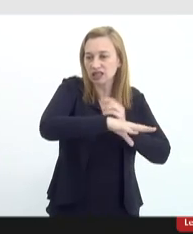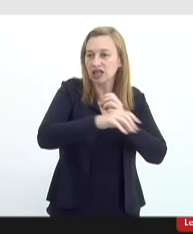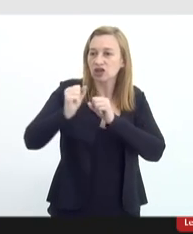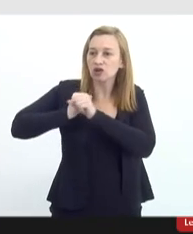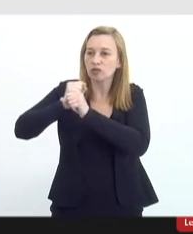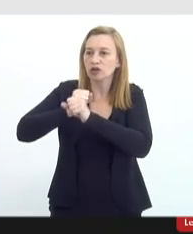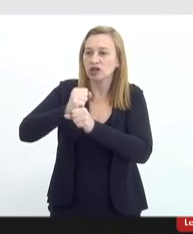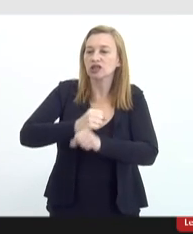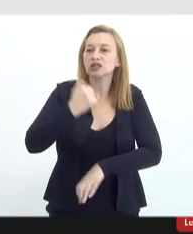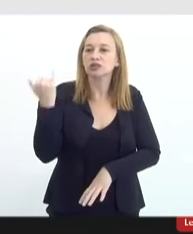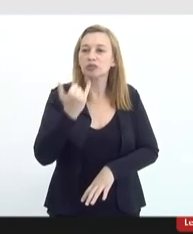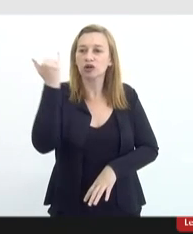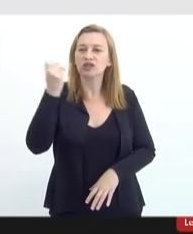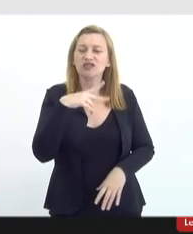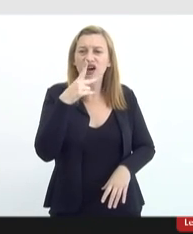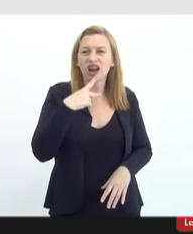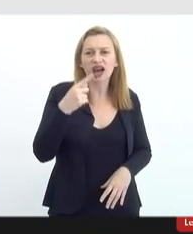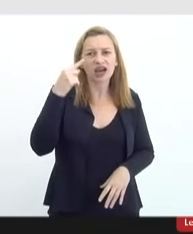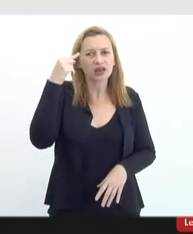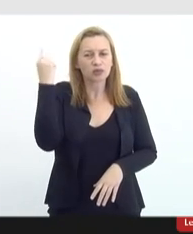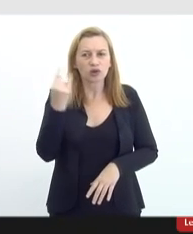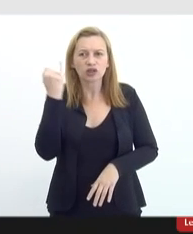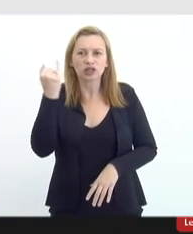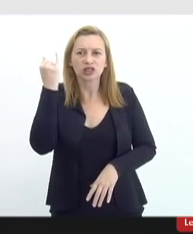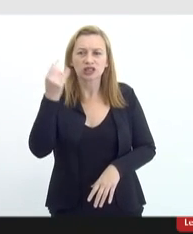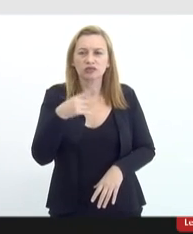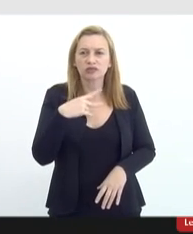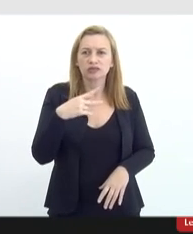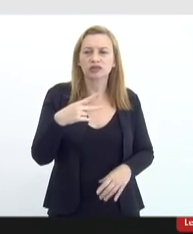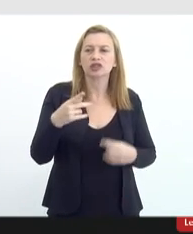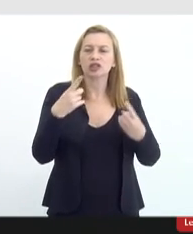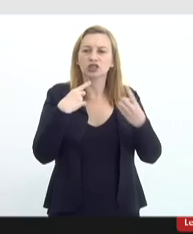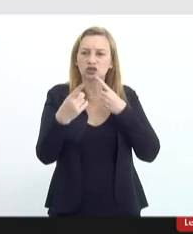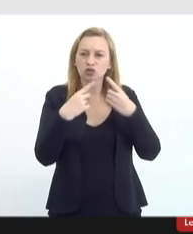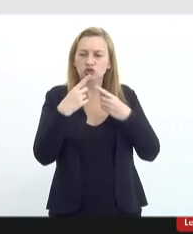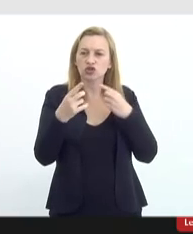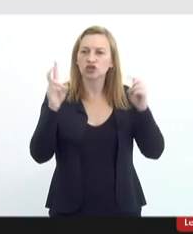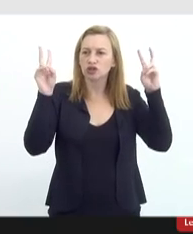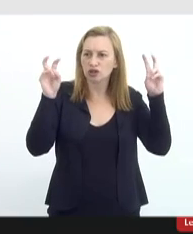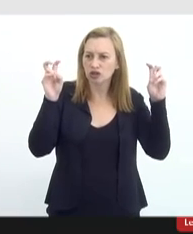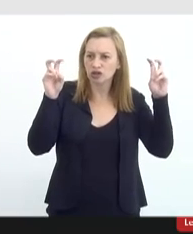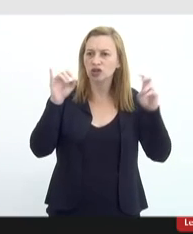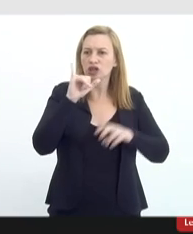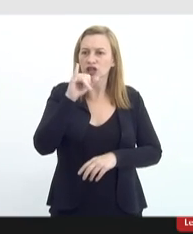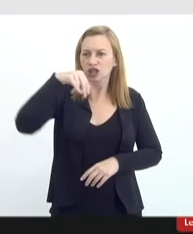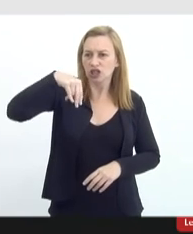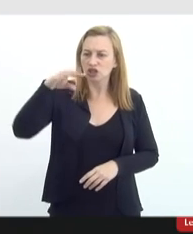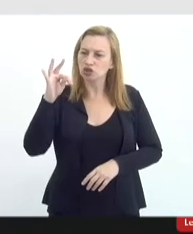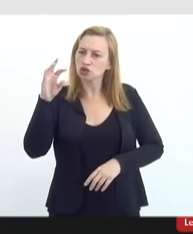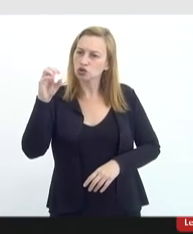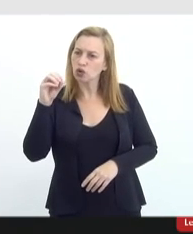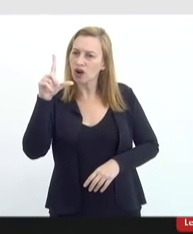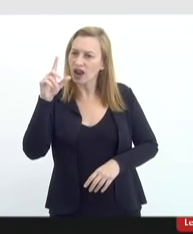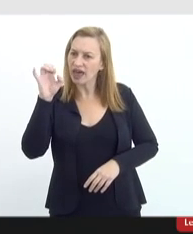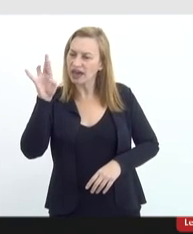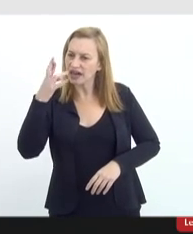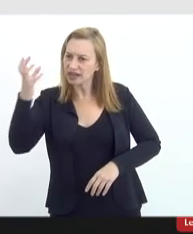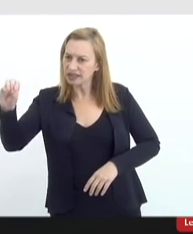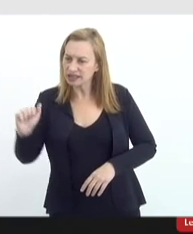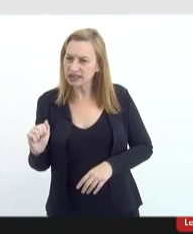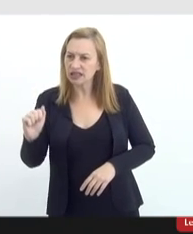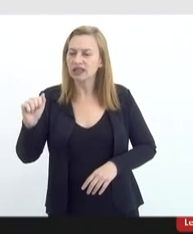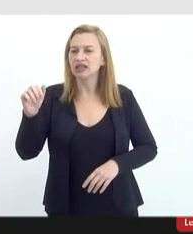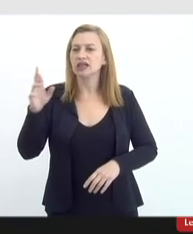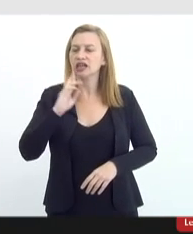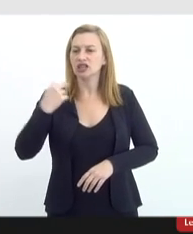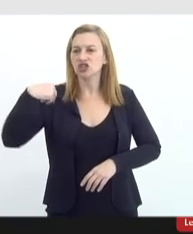importante para a gente refletir sobre essas dinâmicas que envolvem o que a gente configurou chamar de intolerância intolerância religiosa, tá? Então, a década de 90,